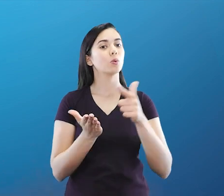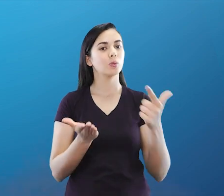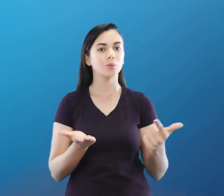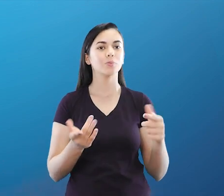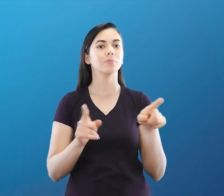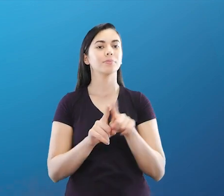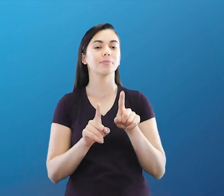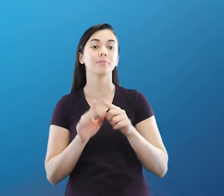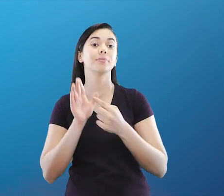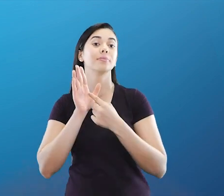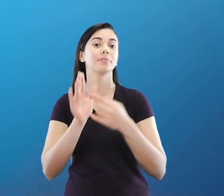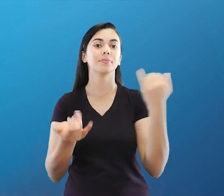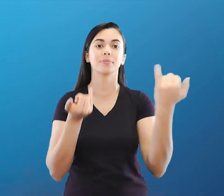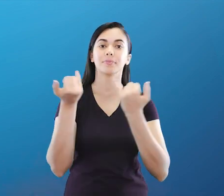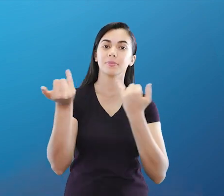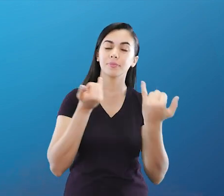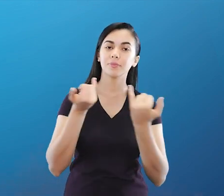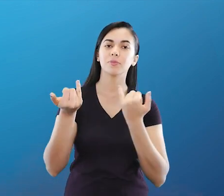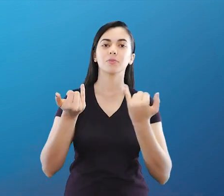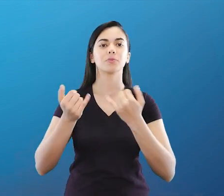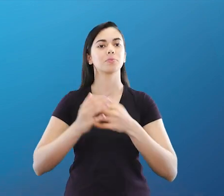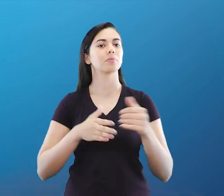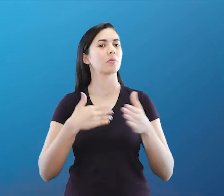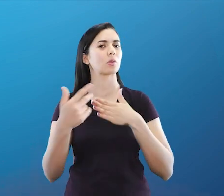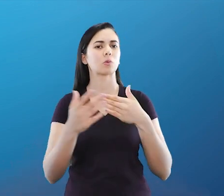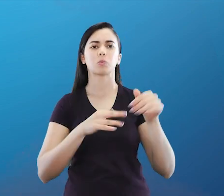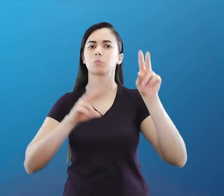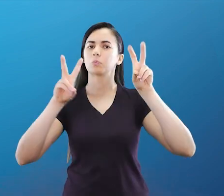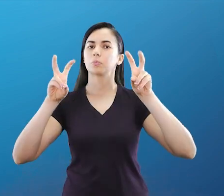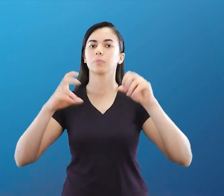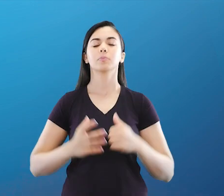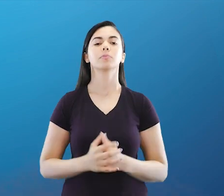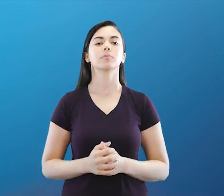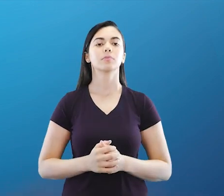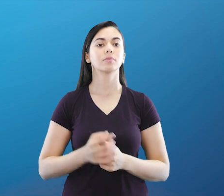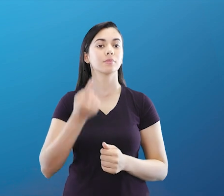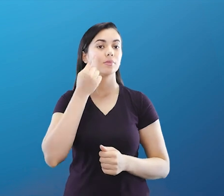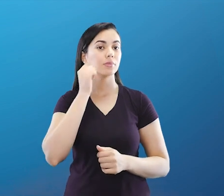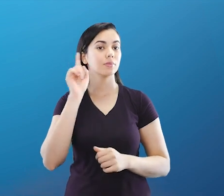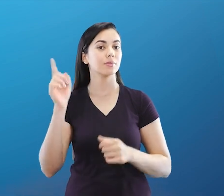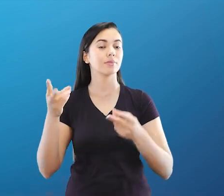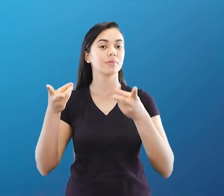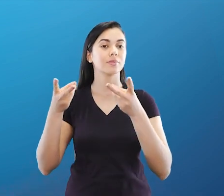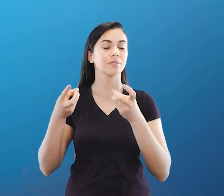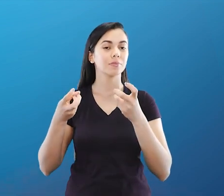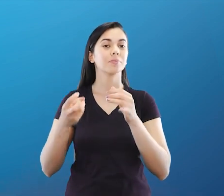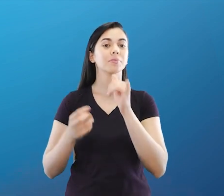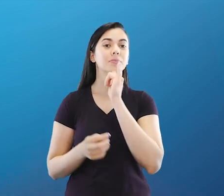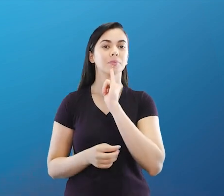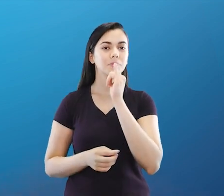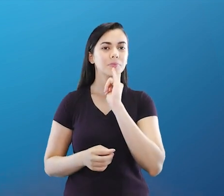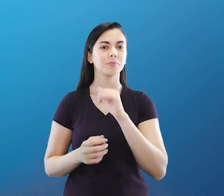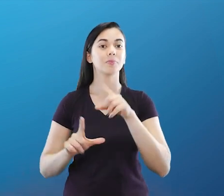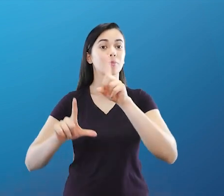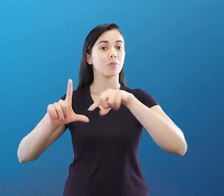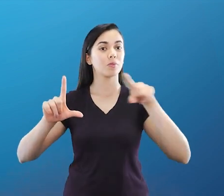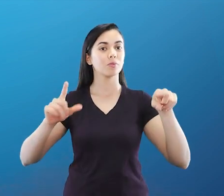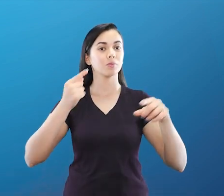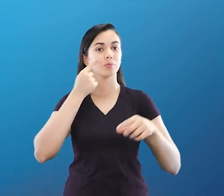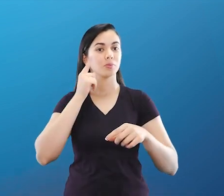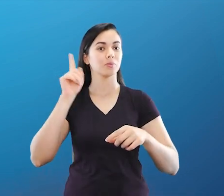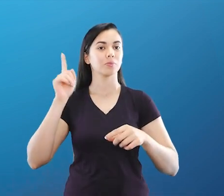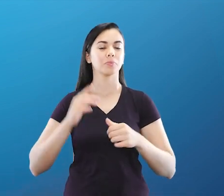dados informativos sobre qualquer tema. Observa o primeiro exemplo de um gráfico de